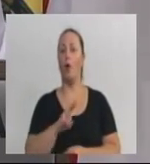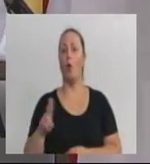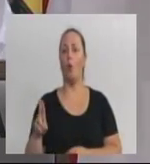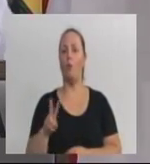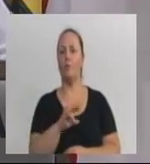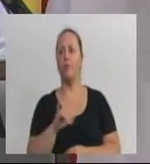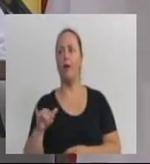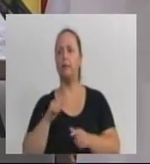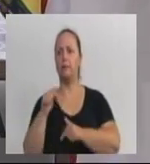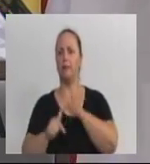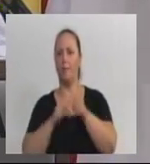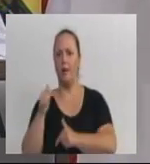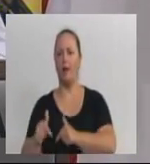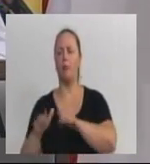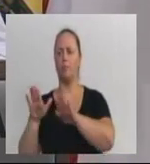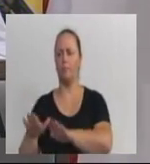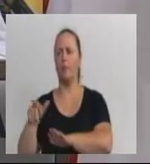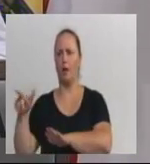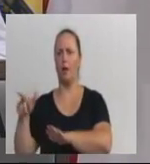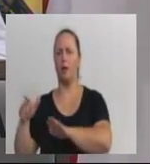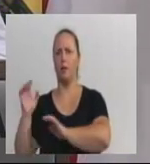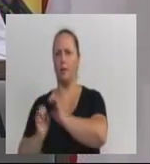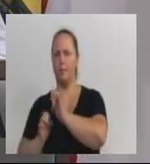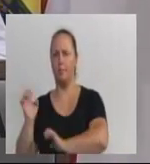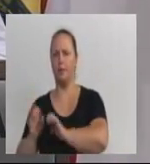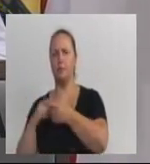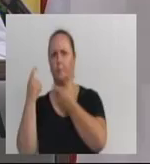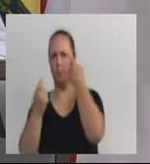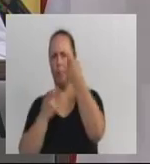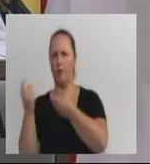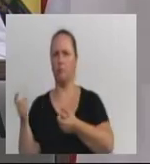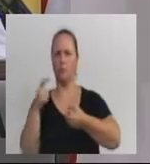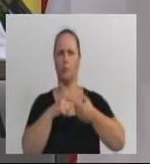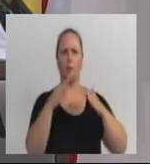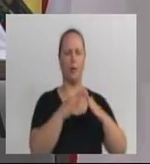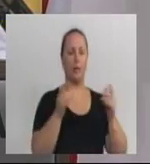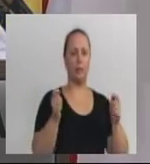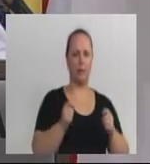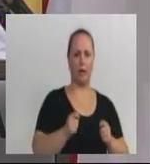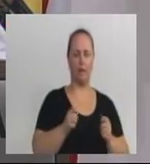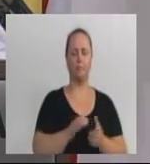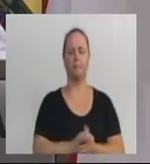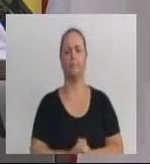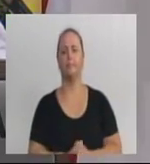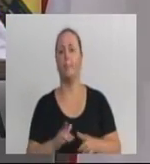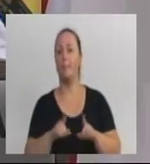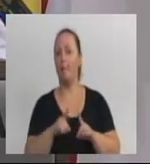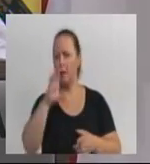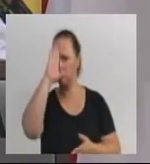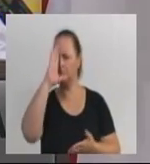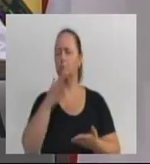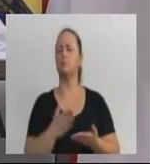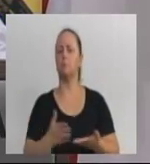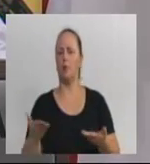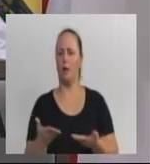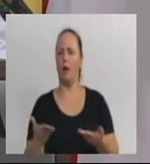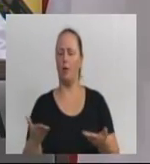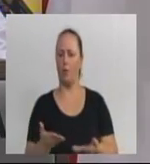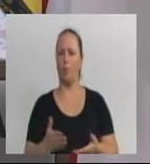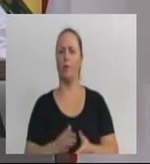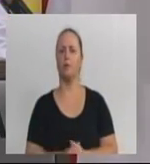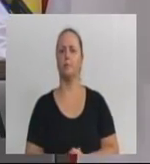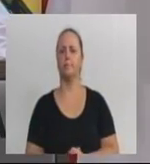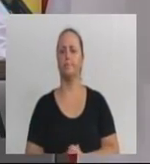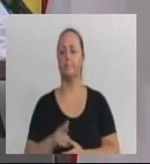trabalhando, não seria, sabia se teria ônibus para voltar para a sua casa. Acreditamos agora que esse